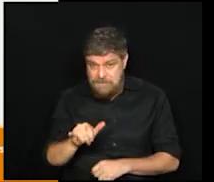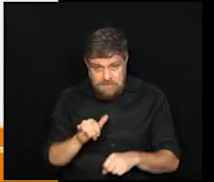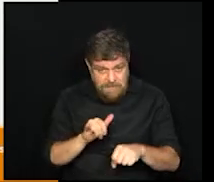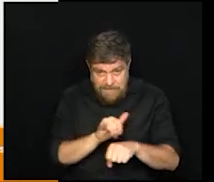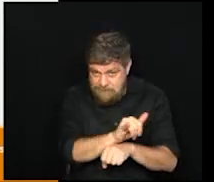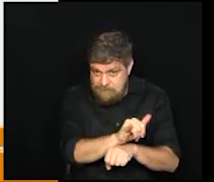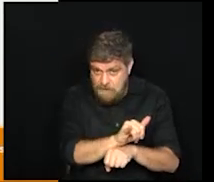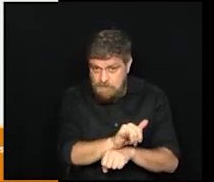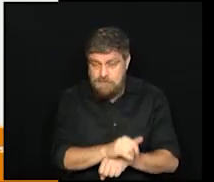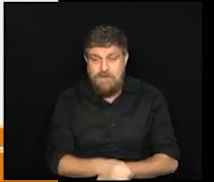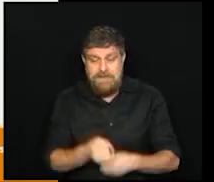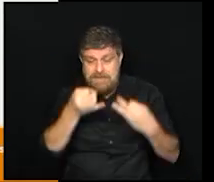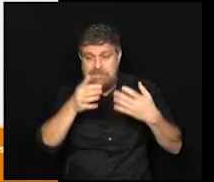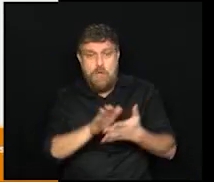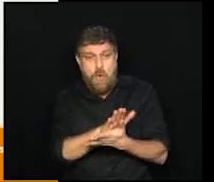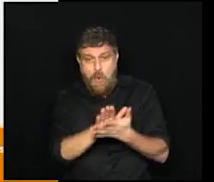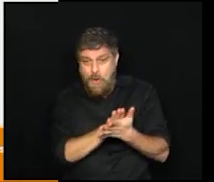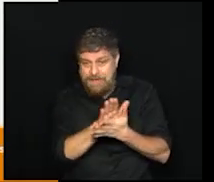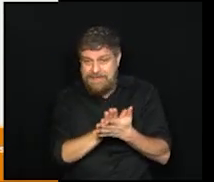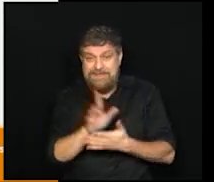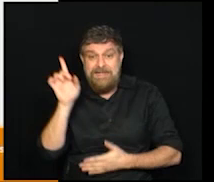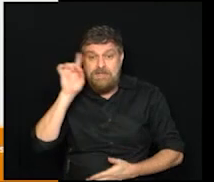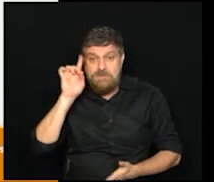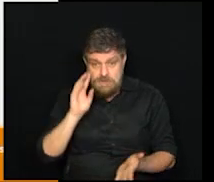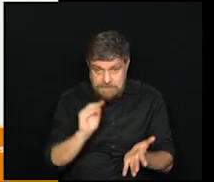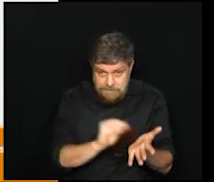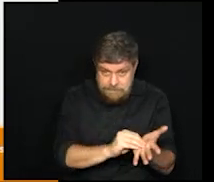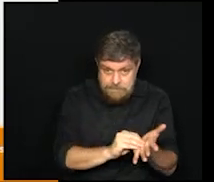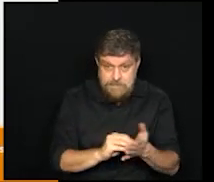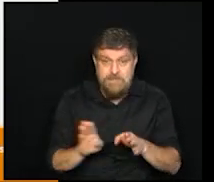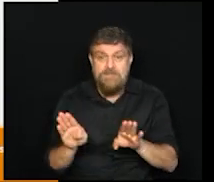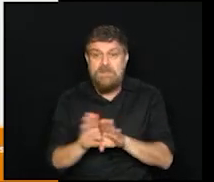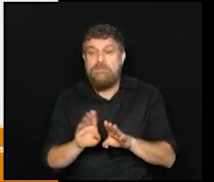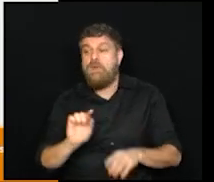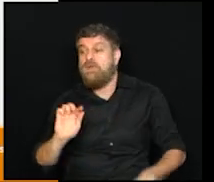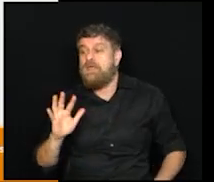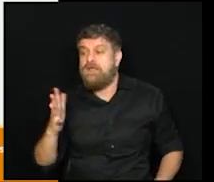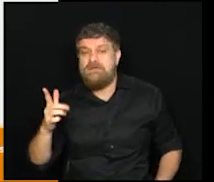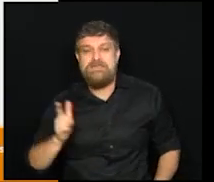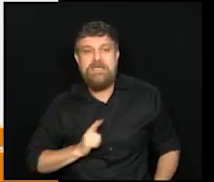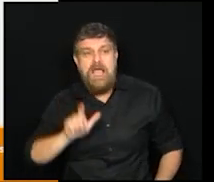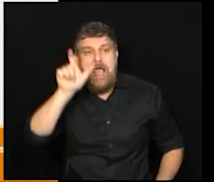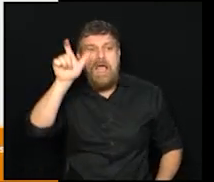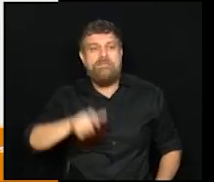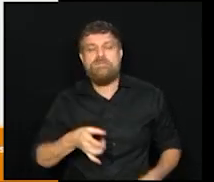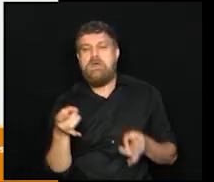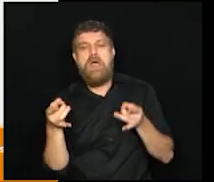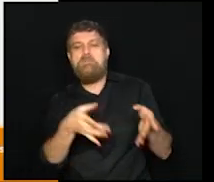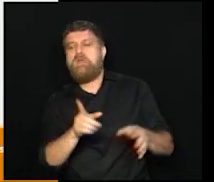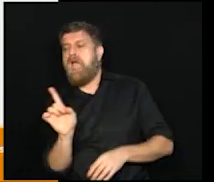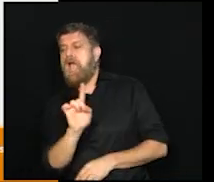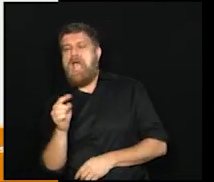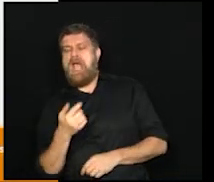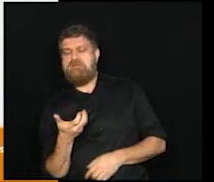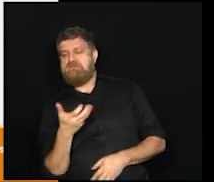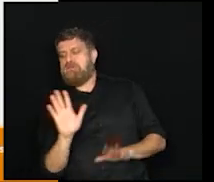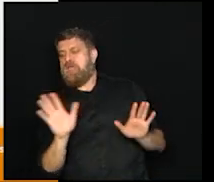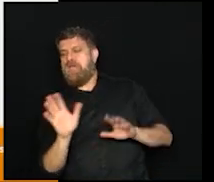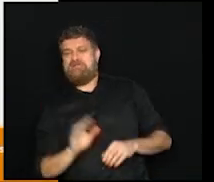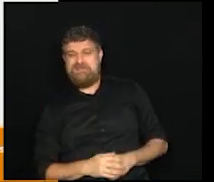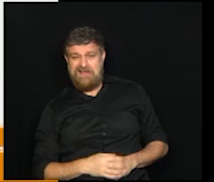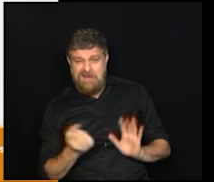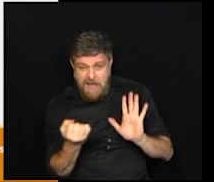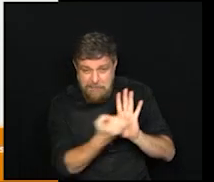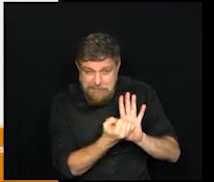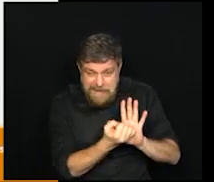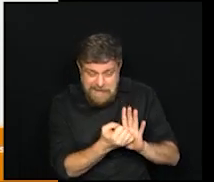comparecimento injustificado na data agendada e também desistência ou recusa em razão da marca do